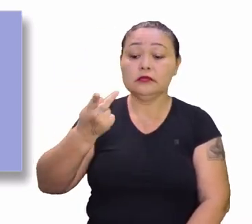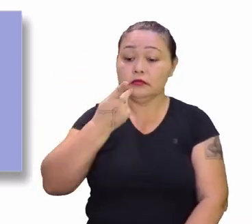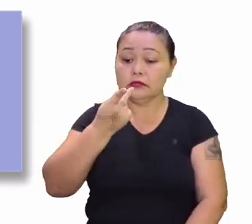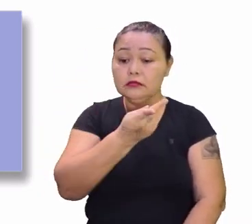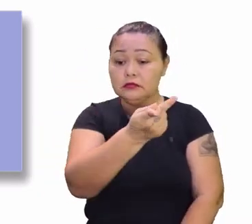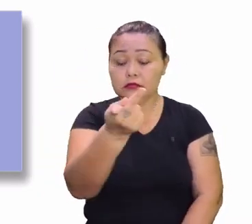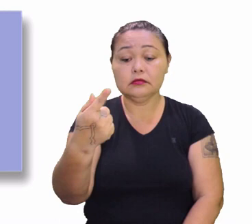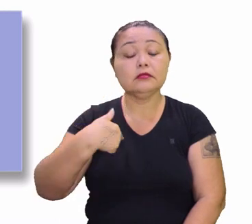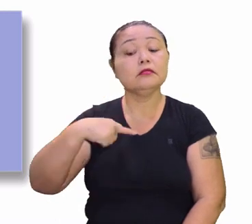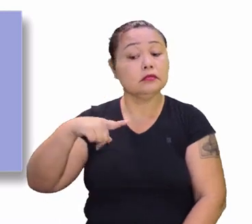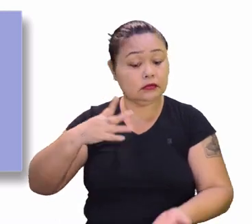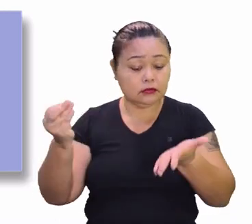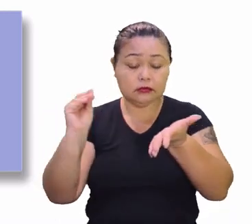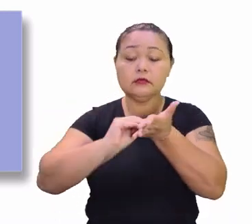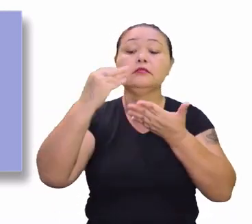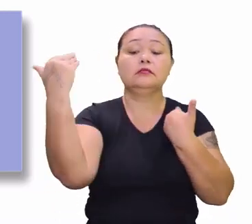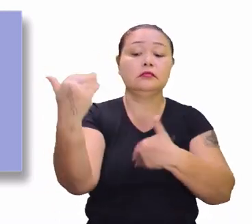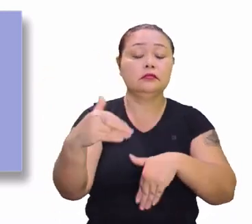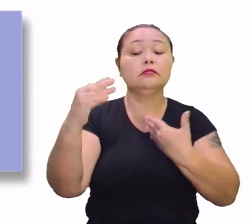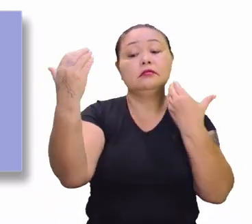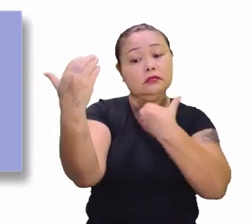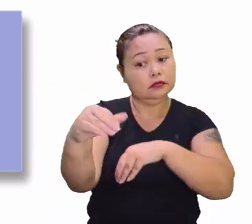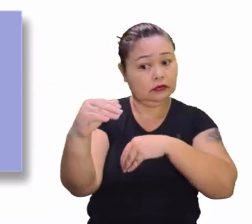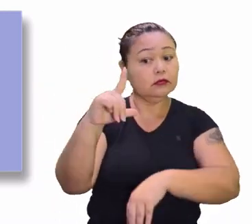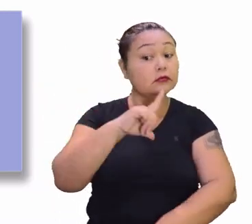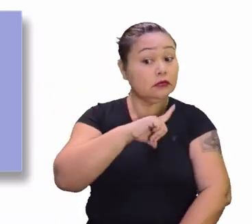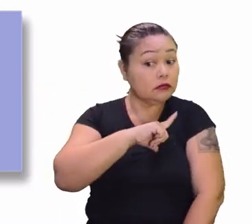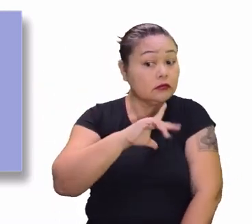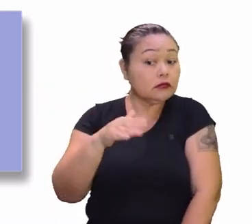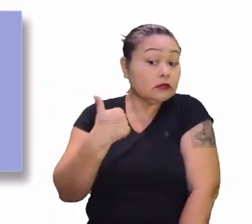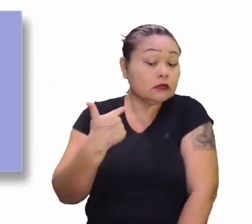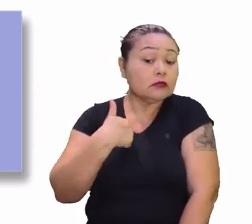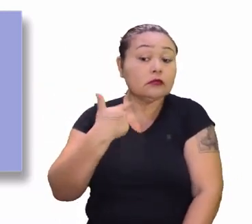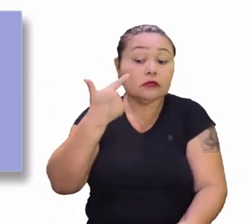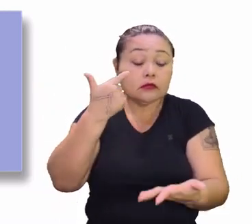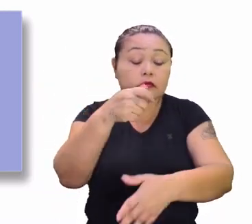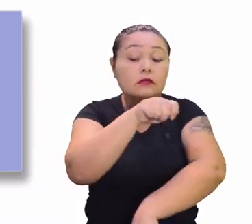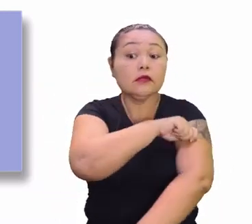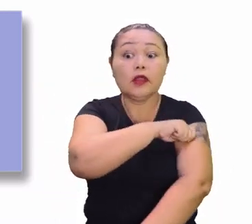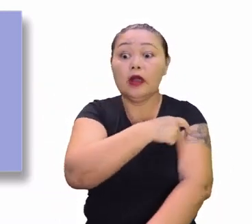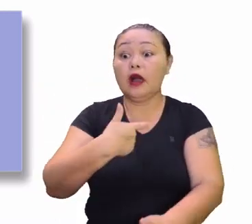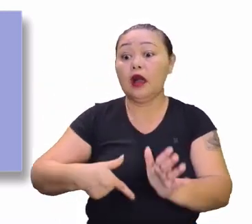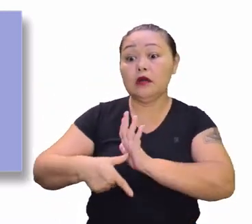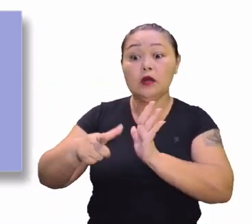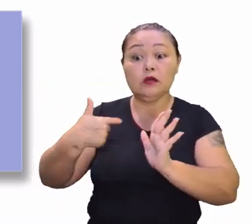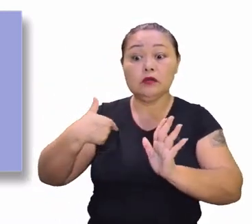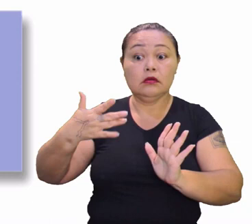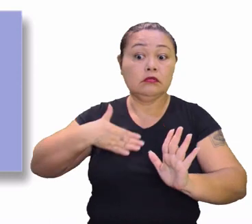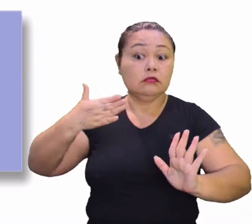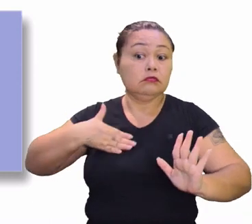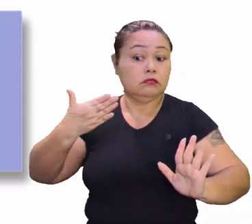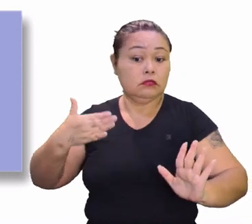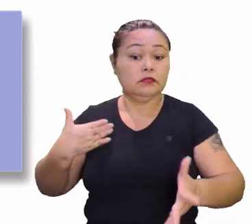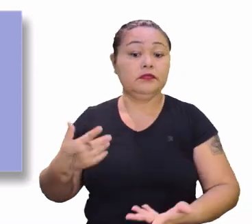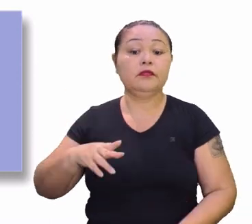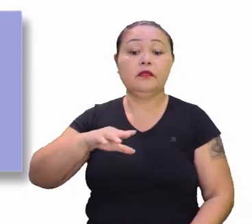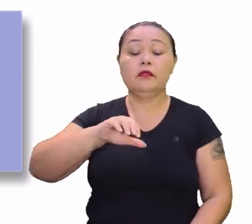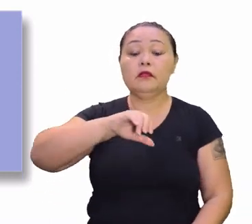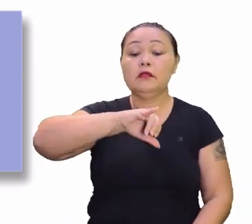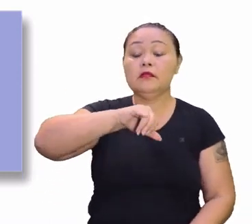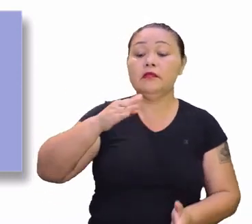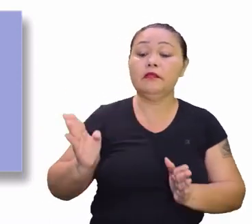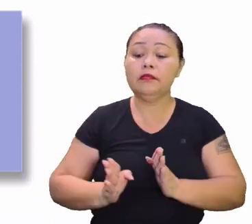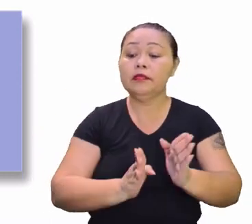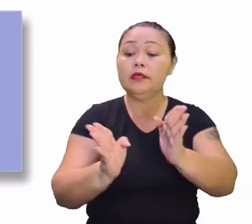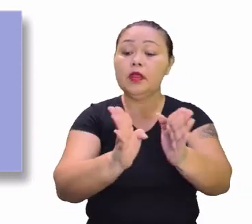aí pode vir numa prova de concurso e aí não pegar nosso aluno despreparado. Muito bem. Bacia do